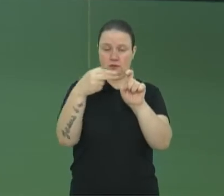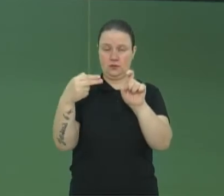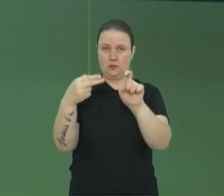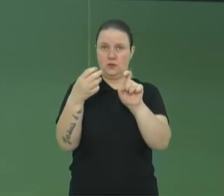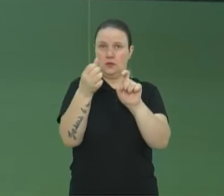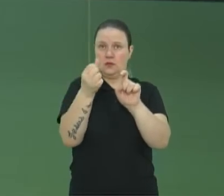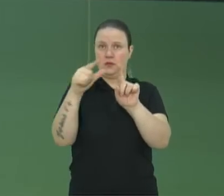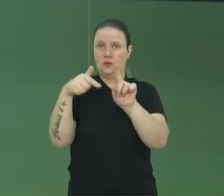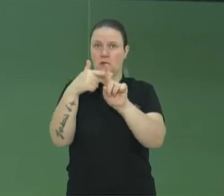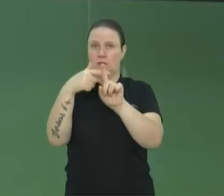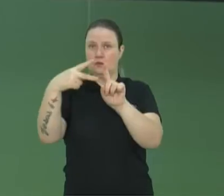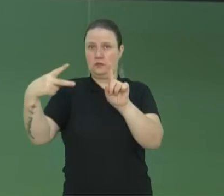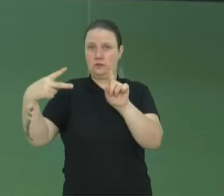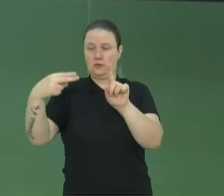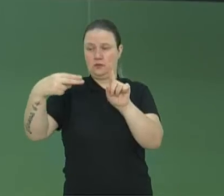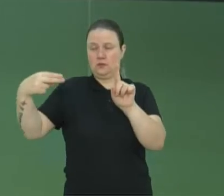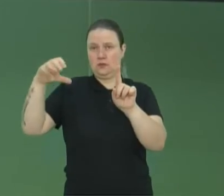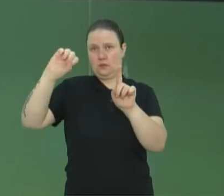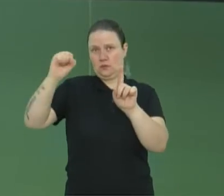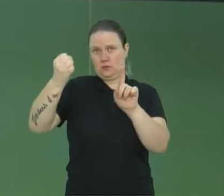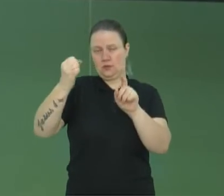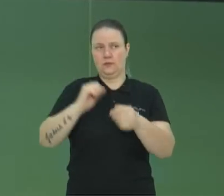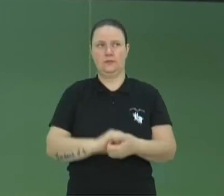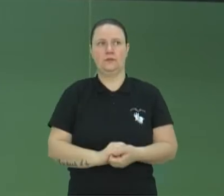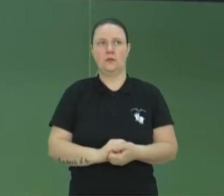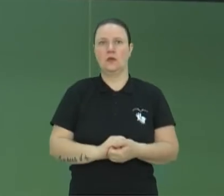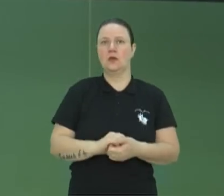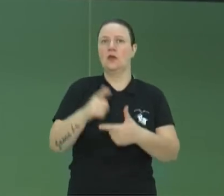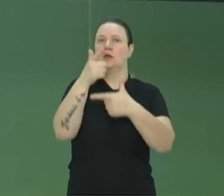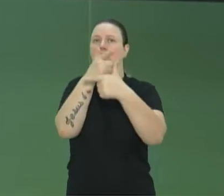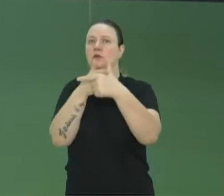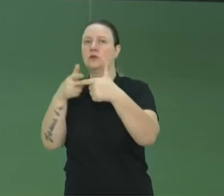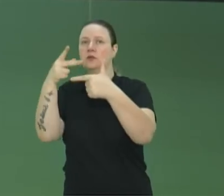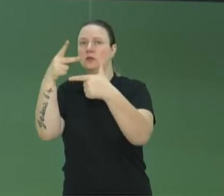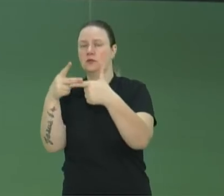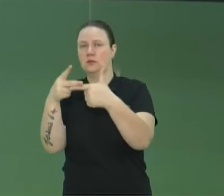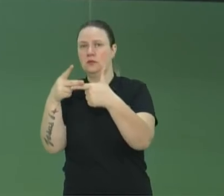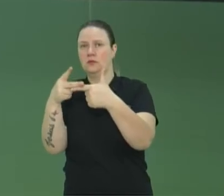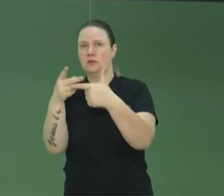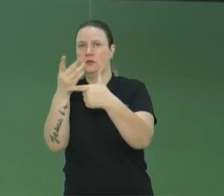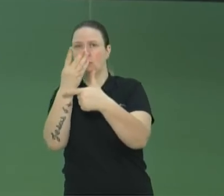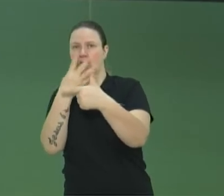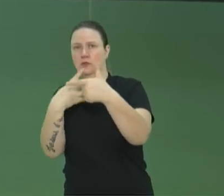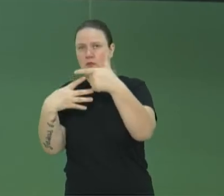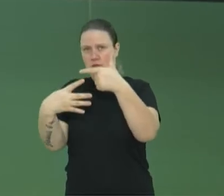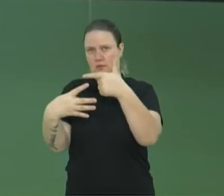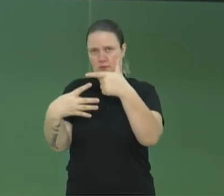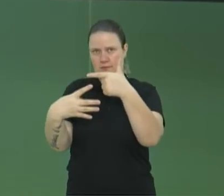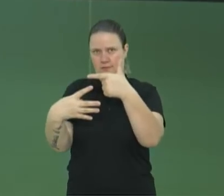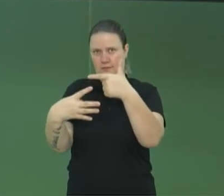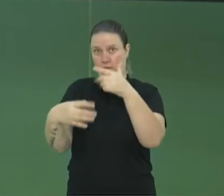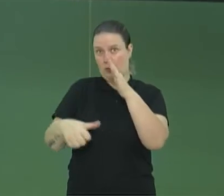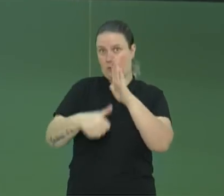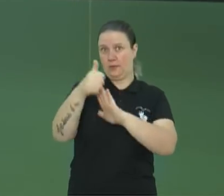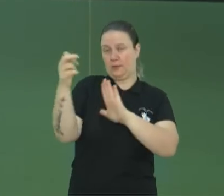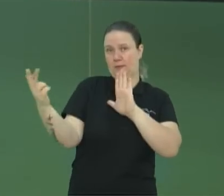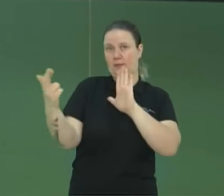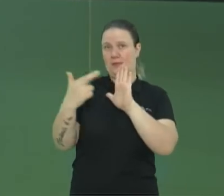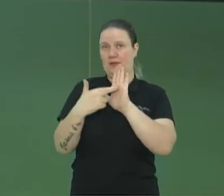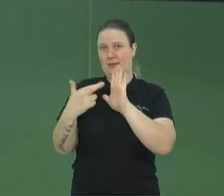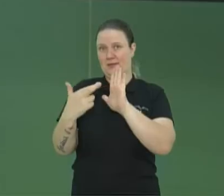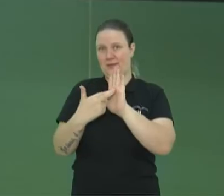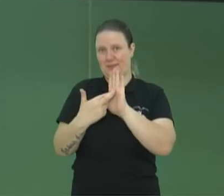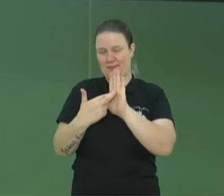mais 2, que dá 8. 8 dividido por 2 vai ser igual a 4. Temos o primeiro resultado da